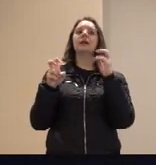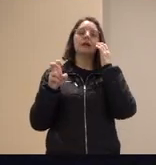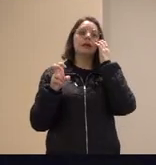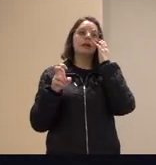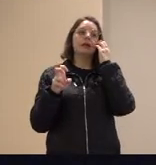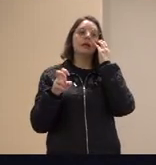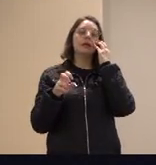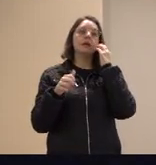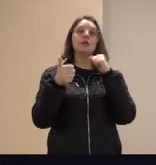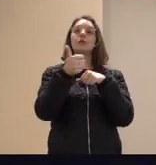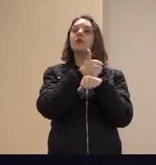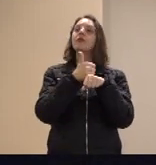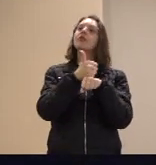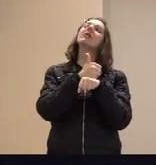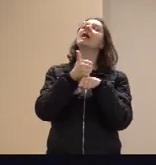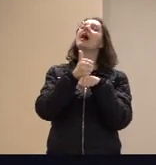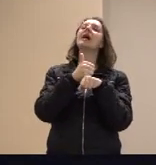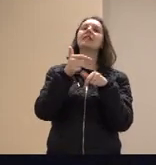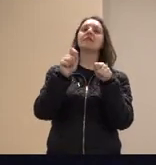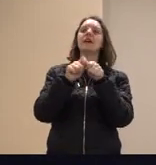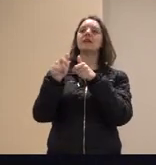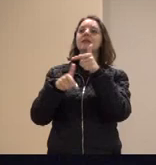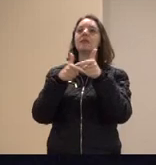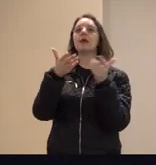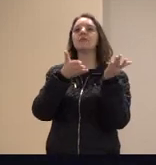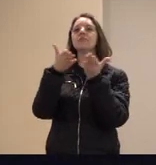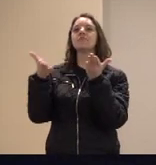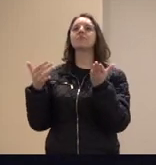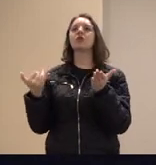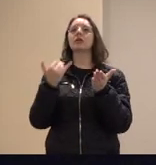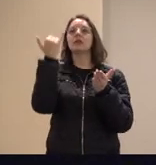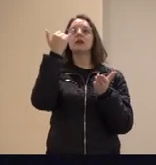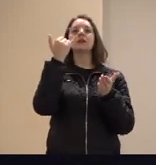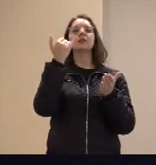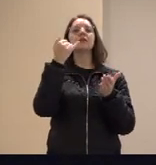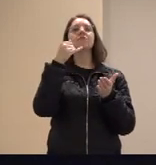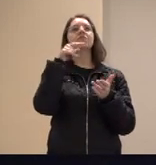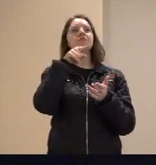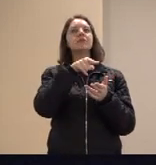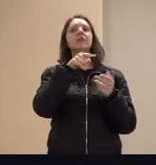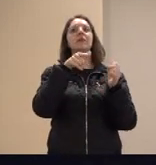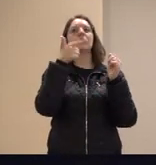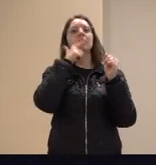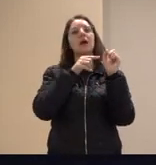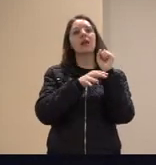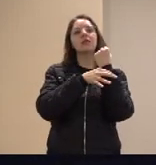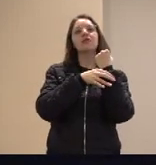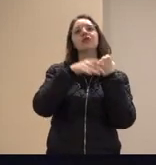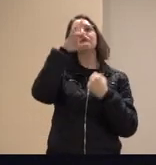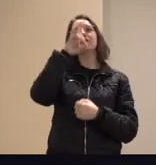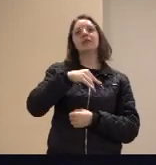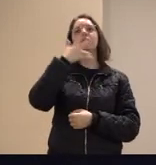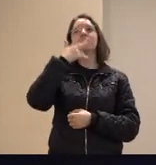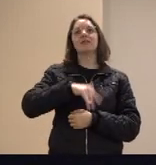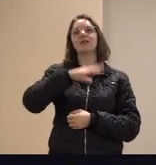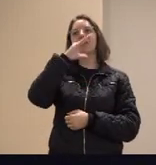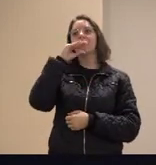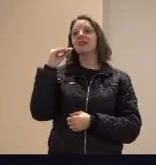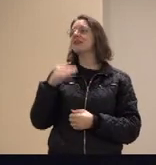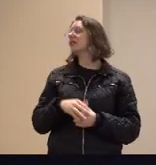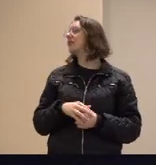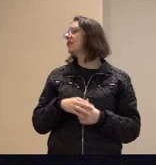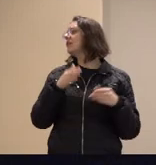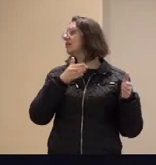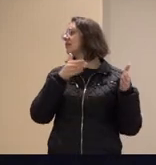dos profissionais que fazem esse trabalho tão importante, né, para também garantir os direitos da criança e adolescente.